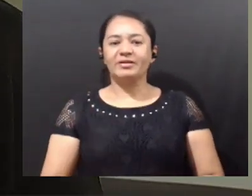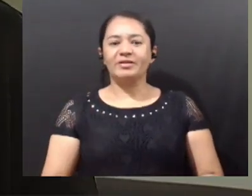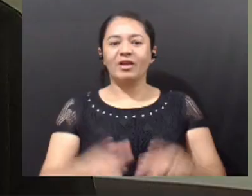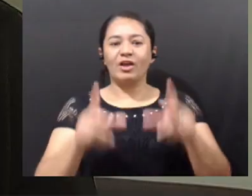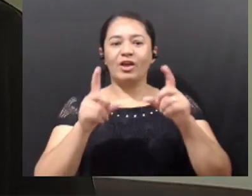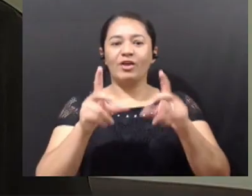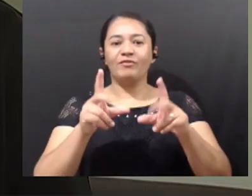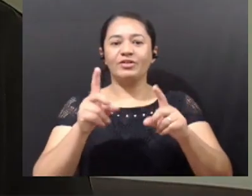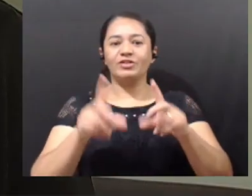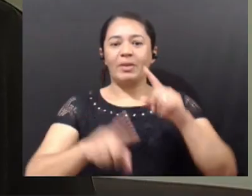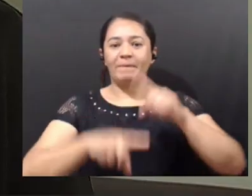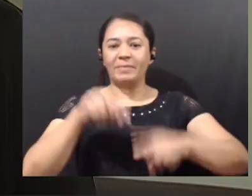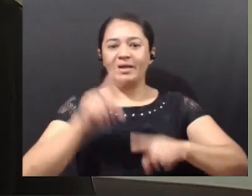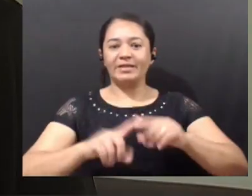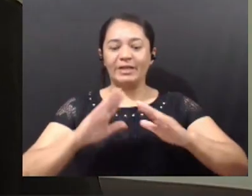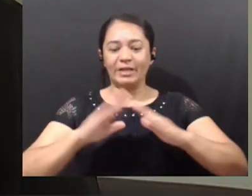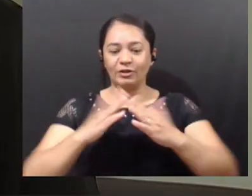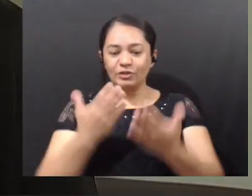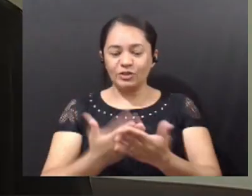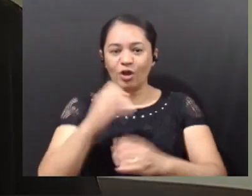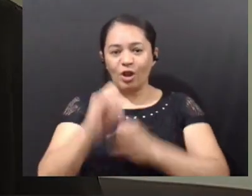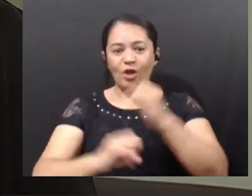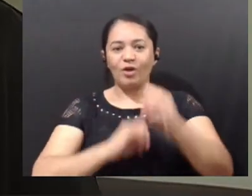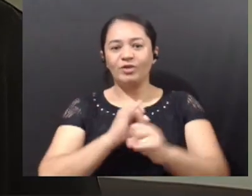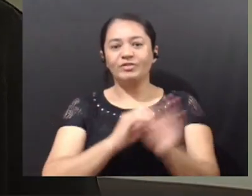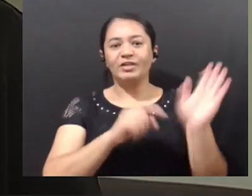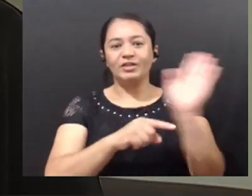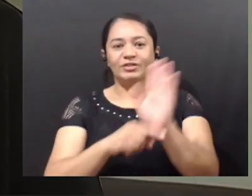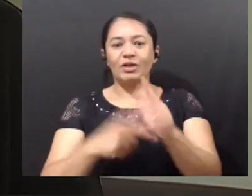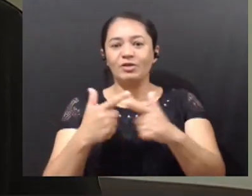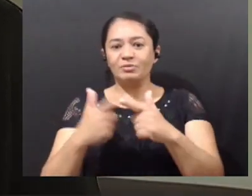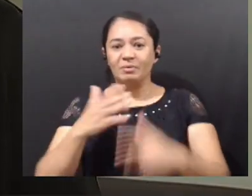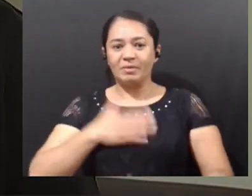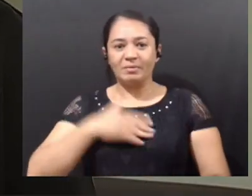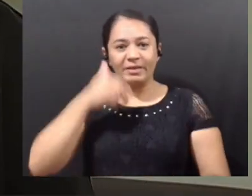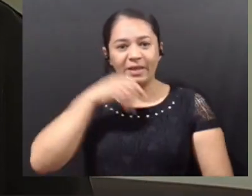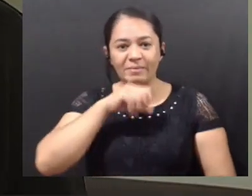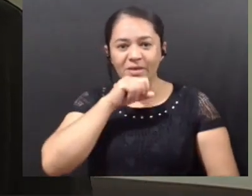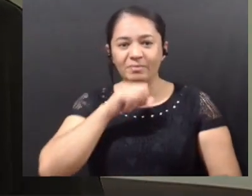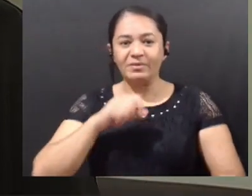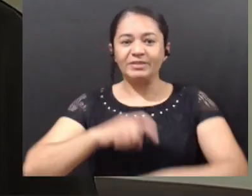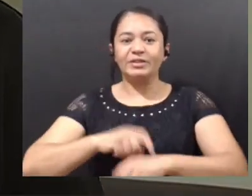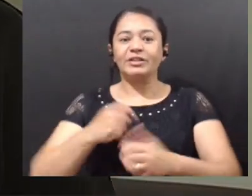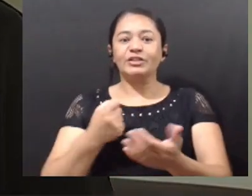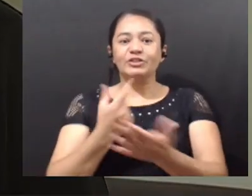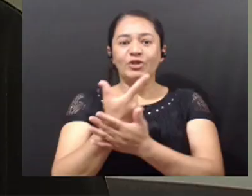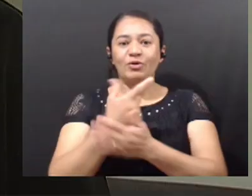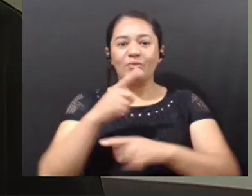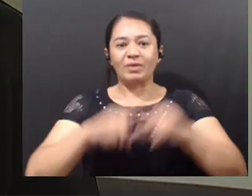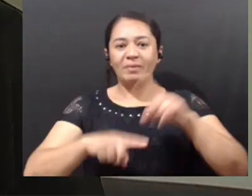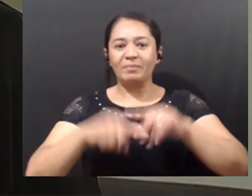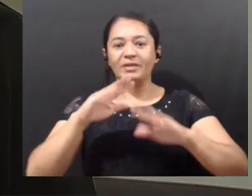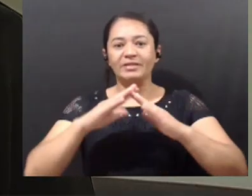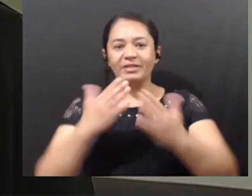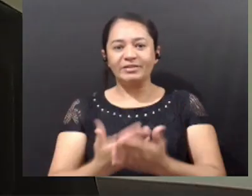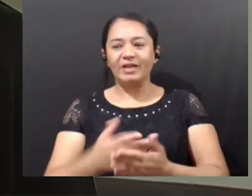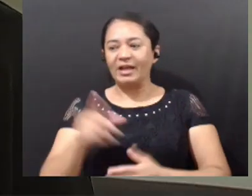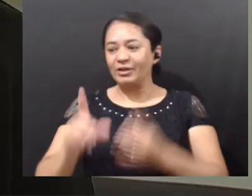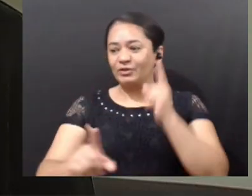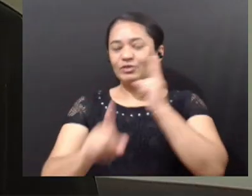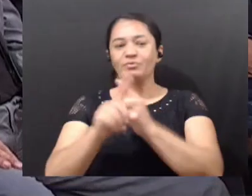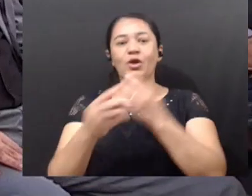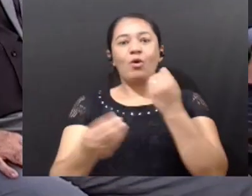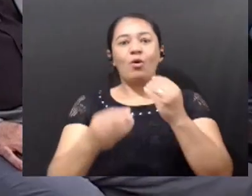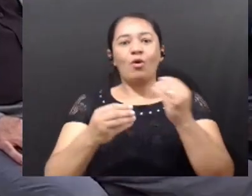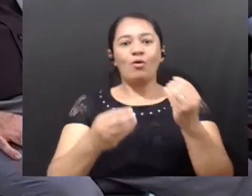Eu ajudava e resolvia os problemas da minha mãe na hora de comprar material escolar. E foi ali que eu descobri o que era empreender. Empreender nada mais